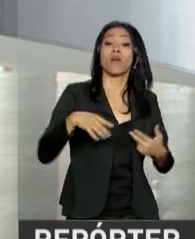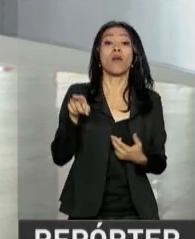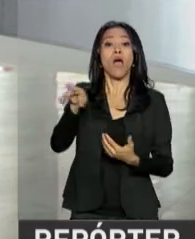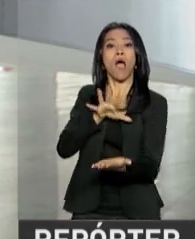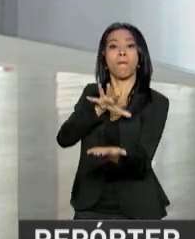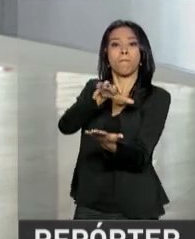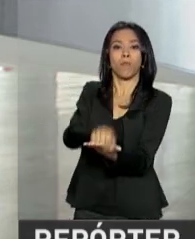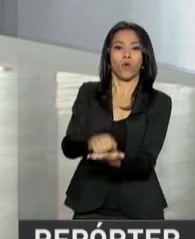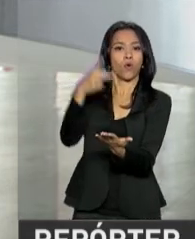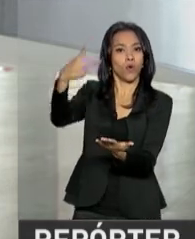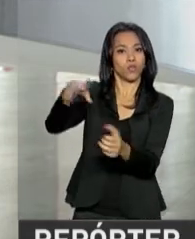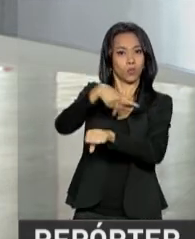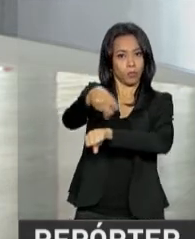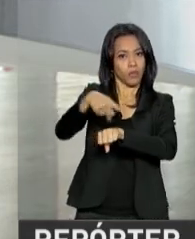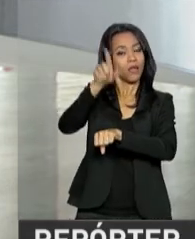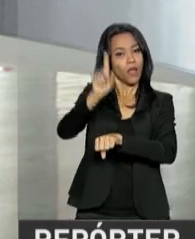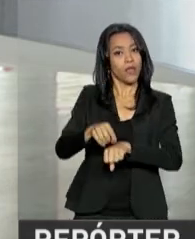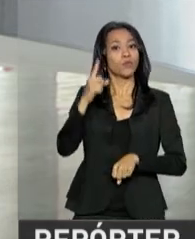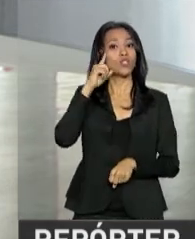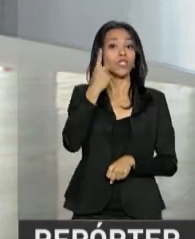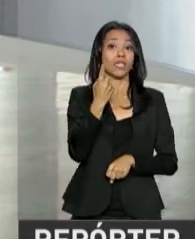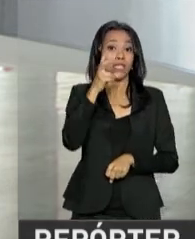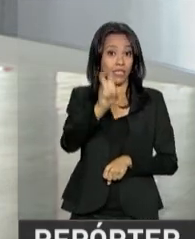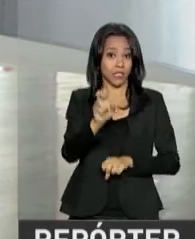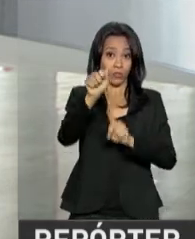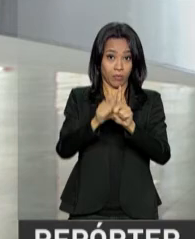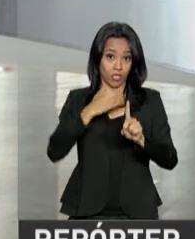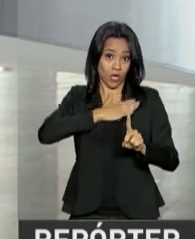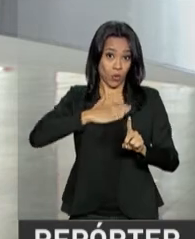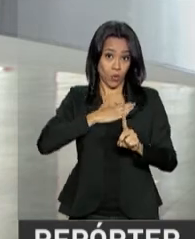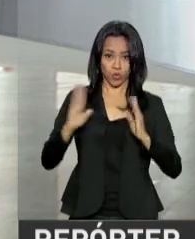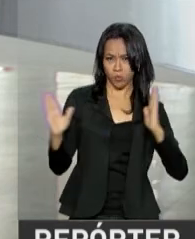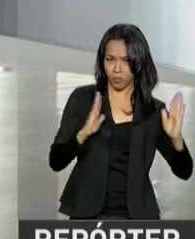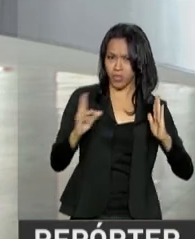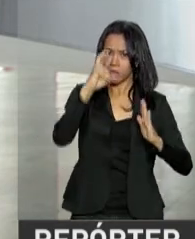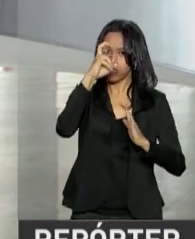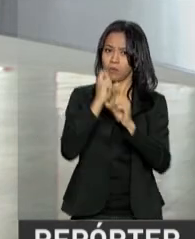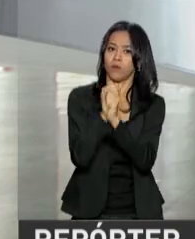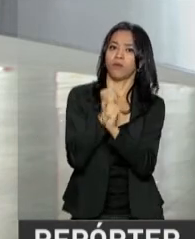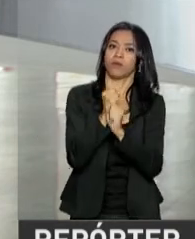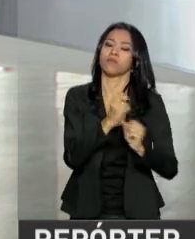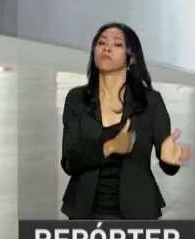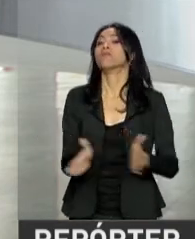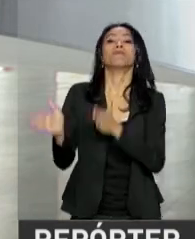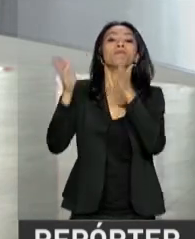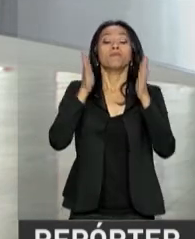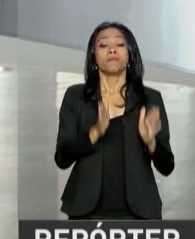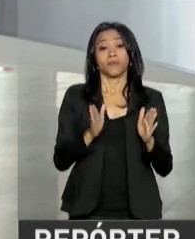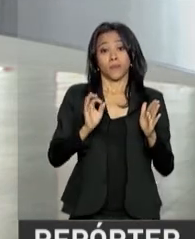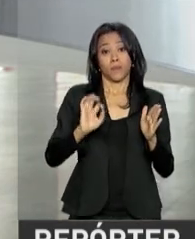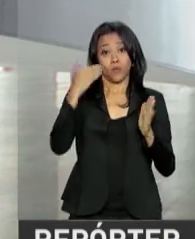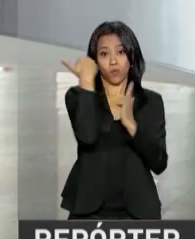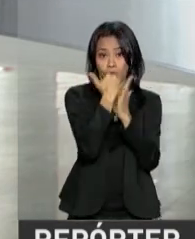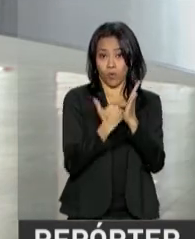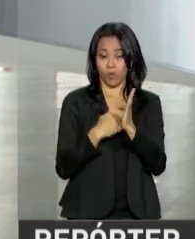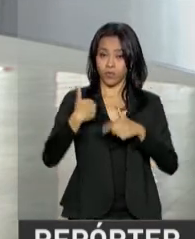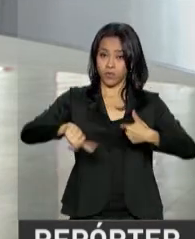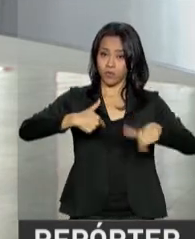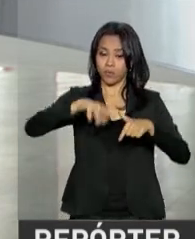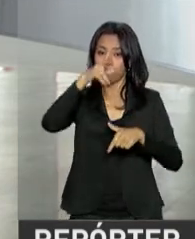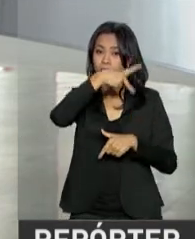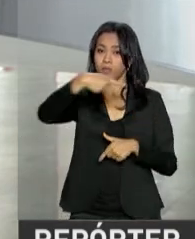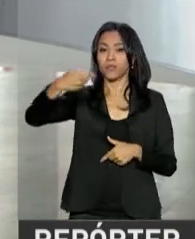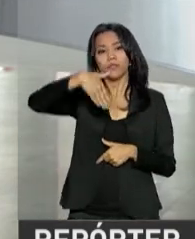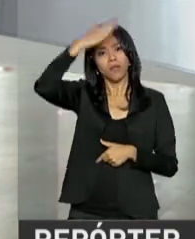15 de agosto para um mandato de cinco anos vão continuando com a agenda do presidente michel temer às quatro horas da tarde ele